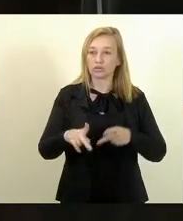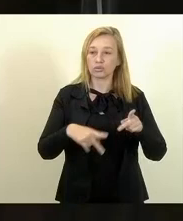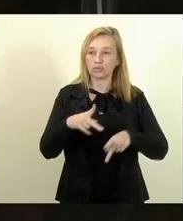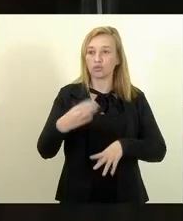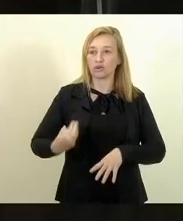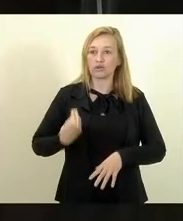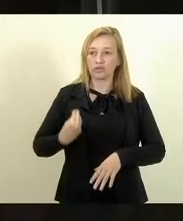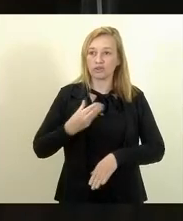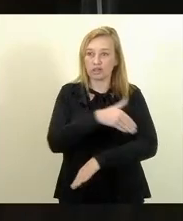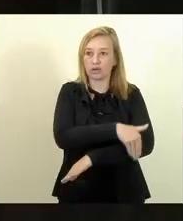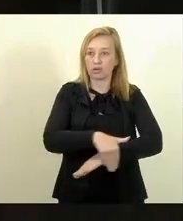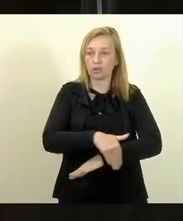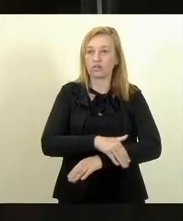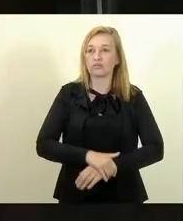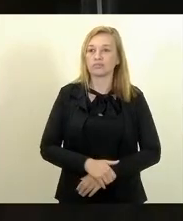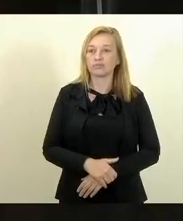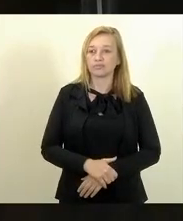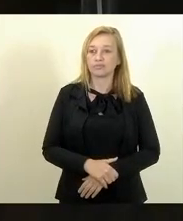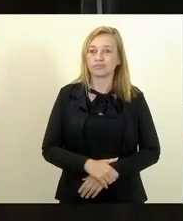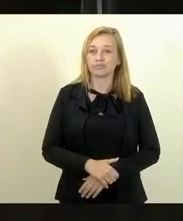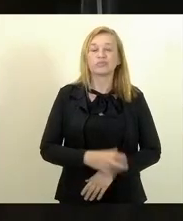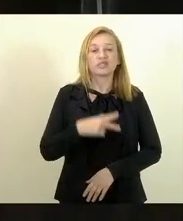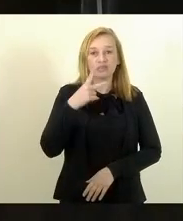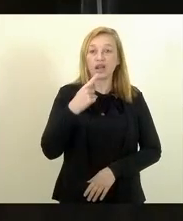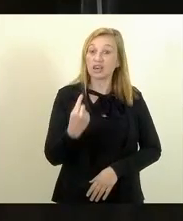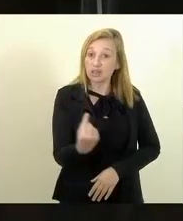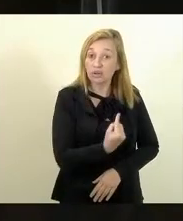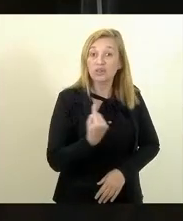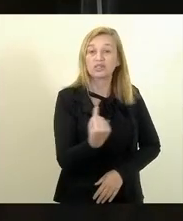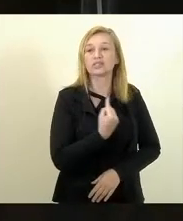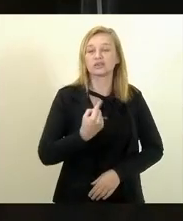rua e dizer que nós,